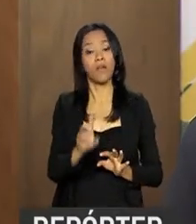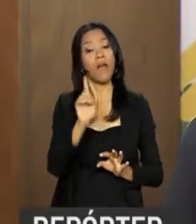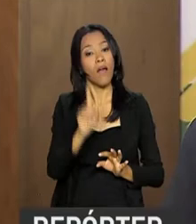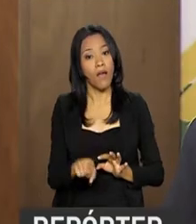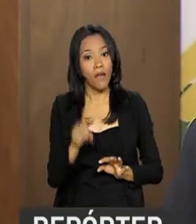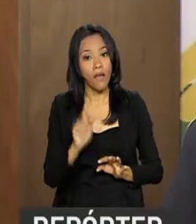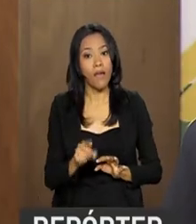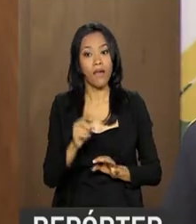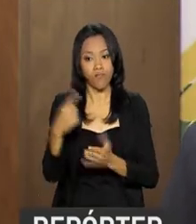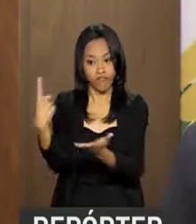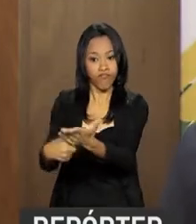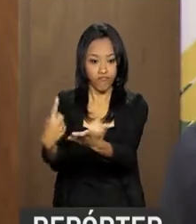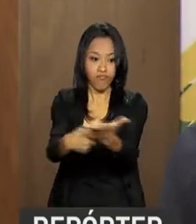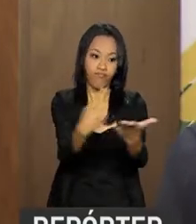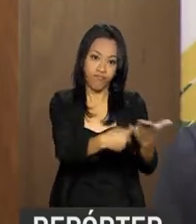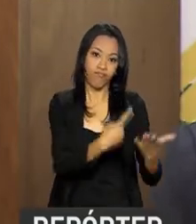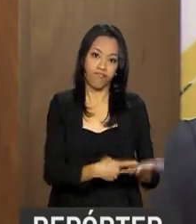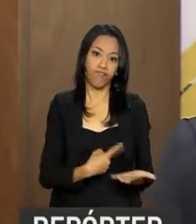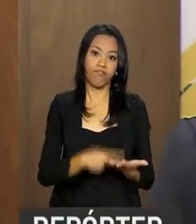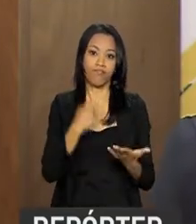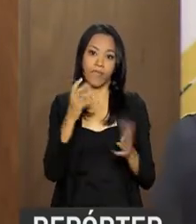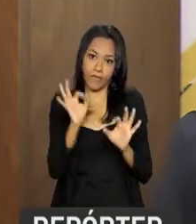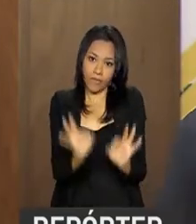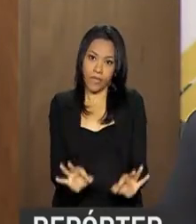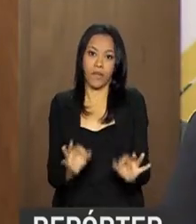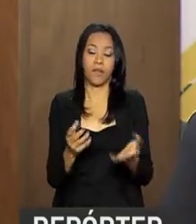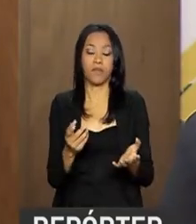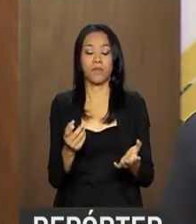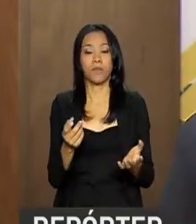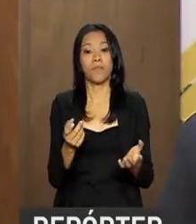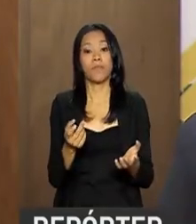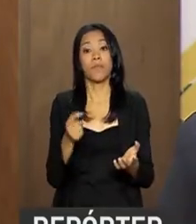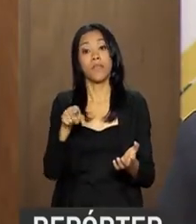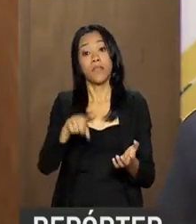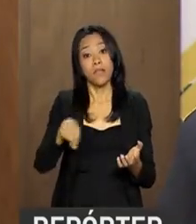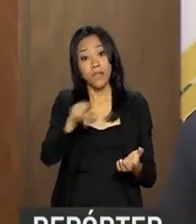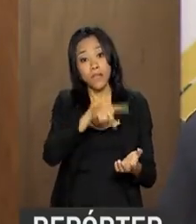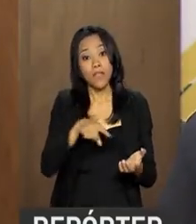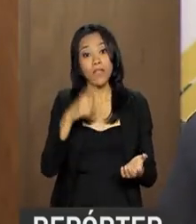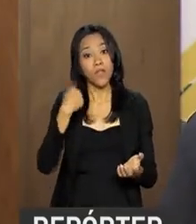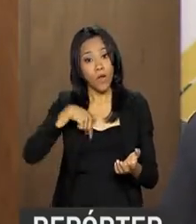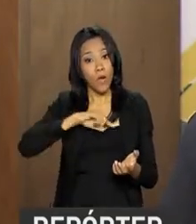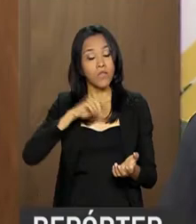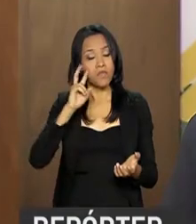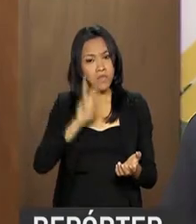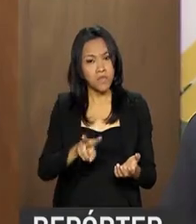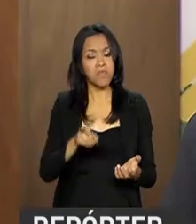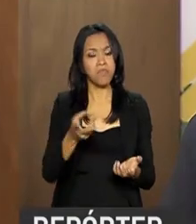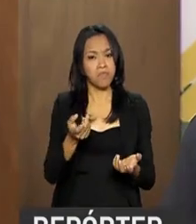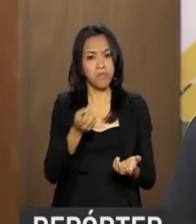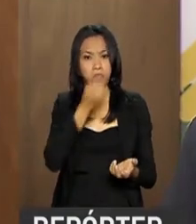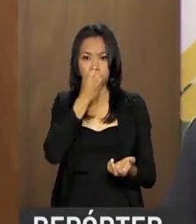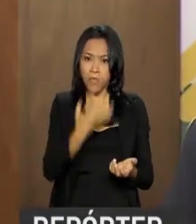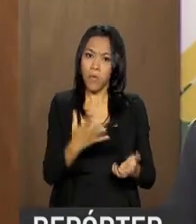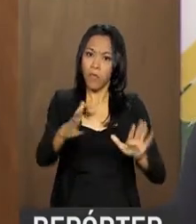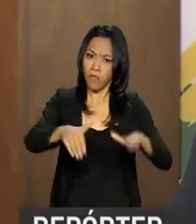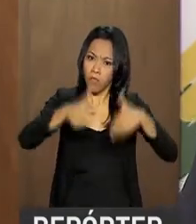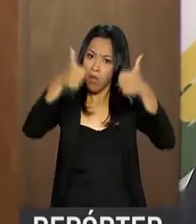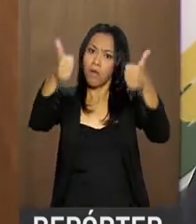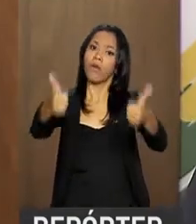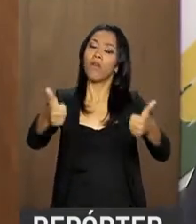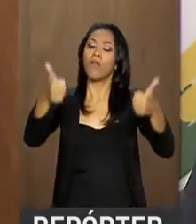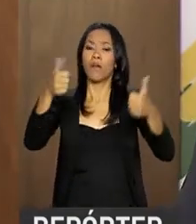os empregados e vem dando certo e vem dando tanto santo certo que a gente vê o resultado aí de melhoria